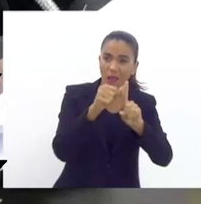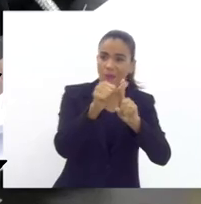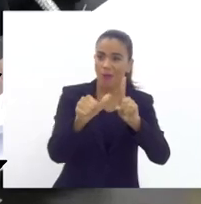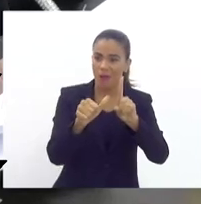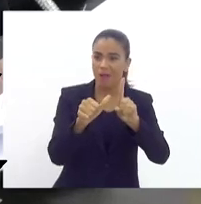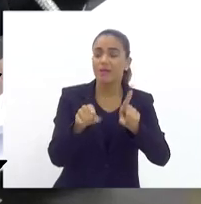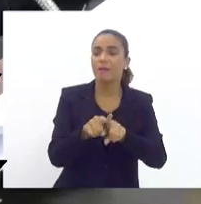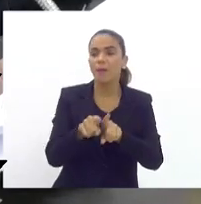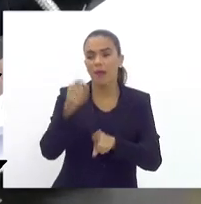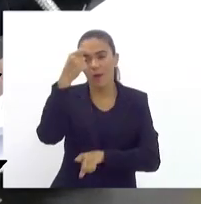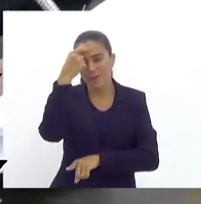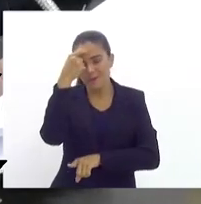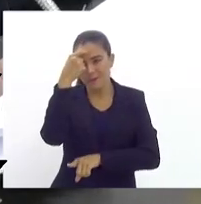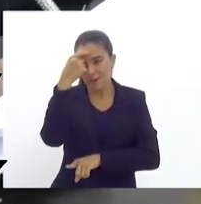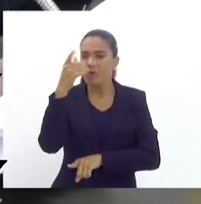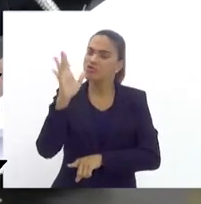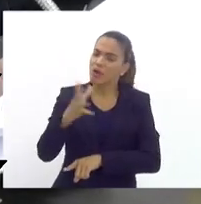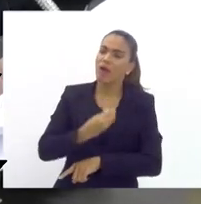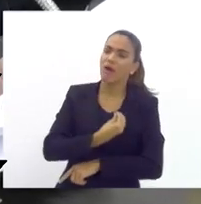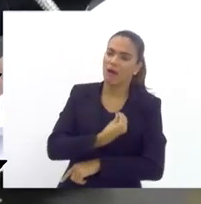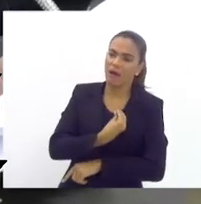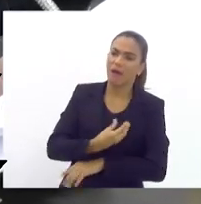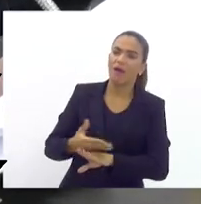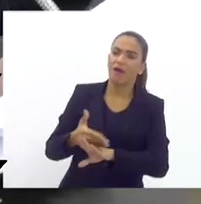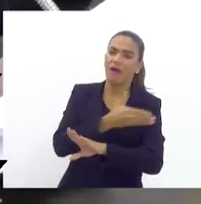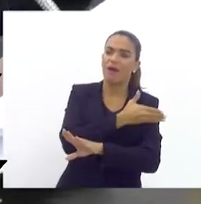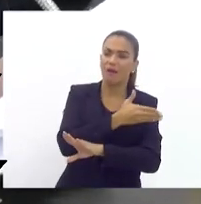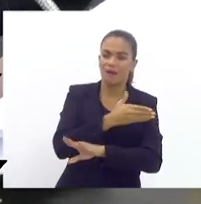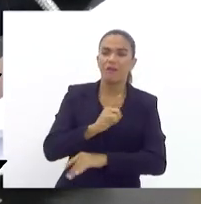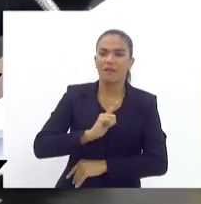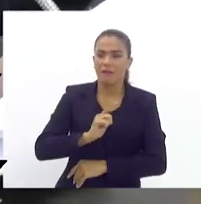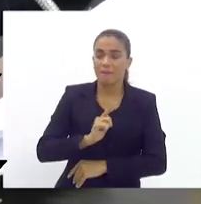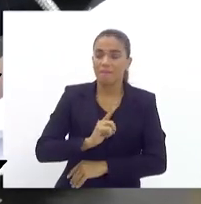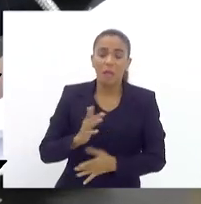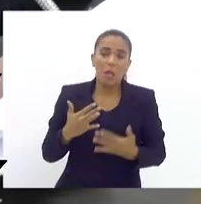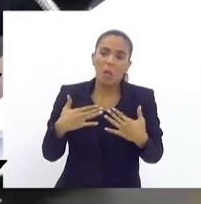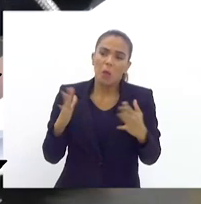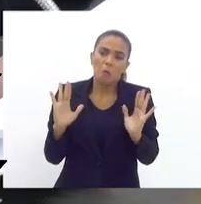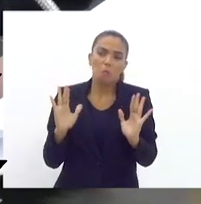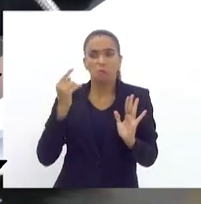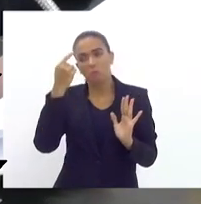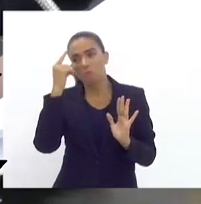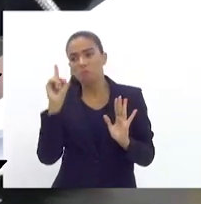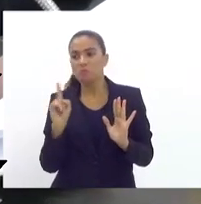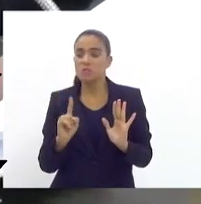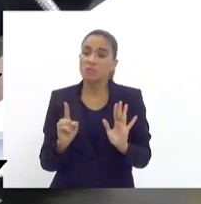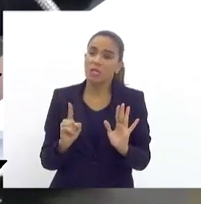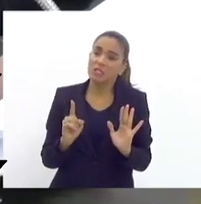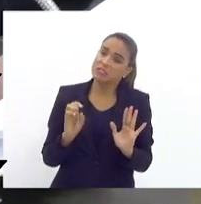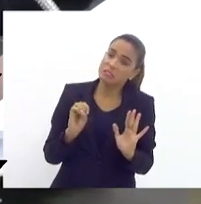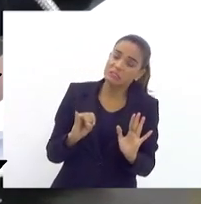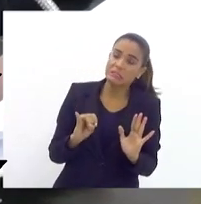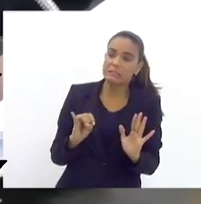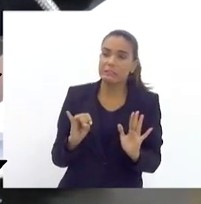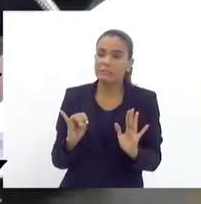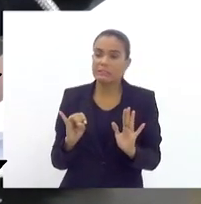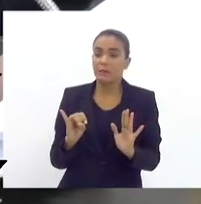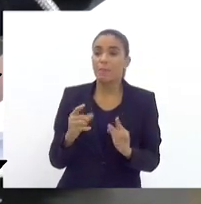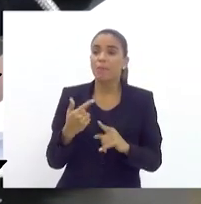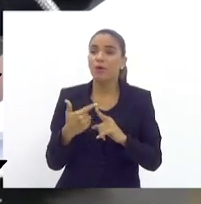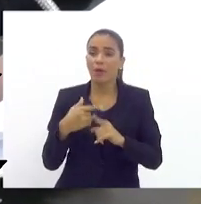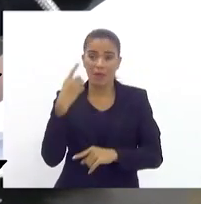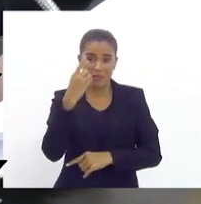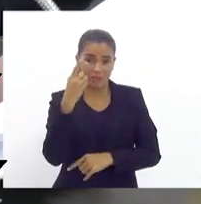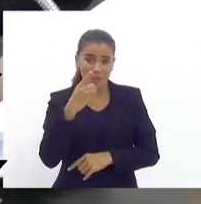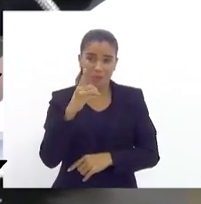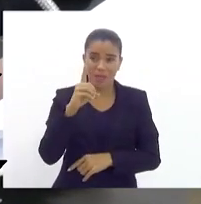da conscientização à violência da mulher já existe. Então, eu não sei se seria o caso, porque, de fato, a deputada Dani,